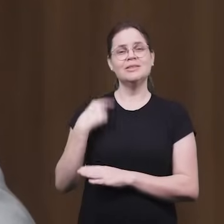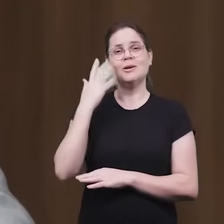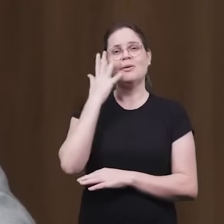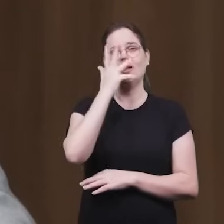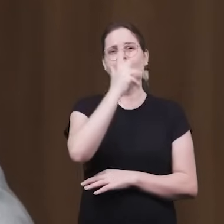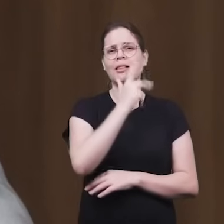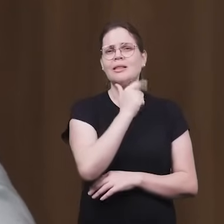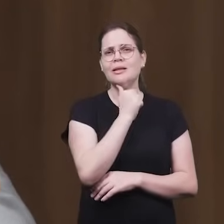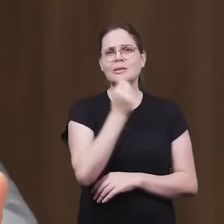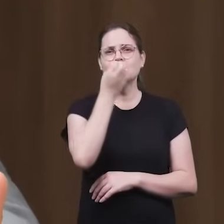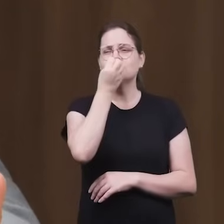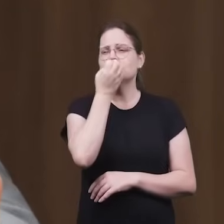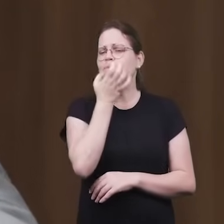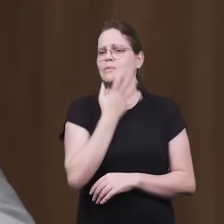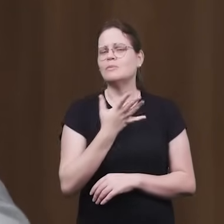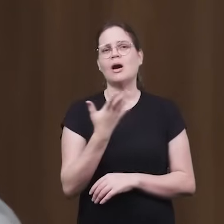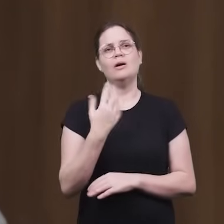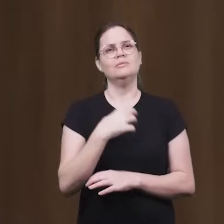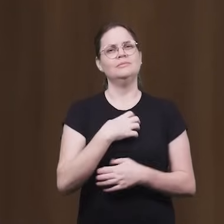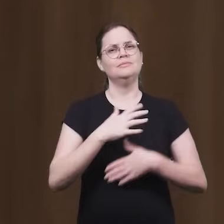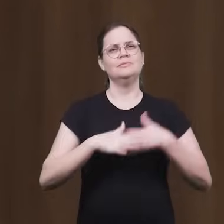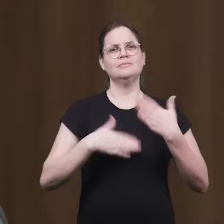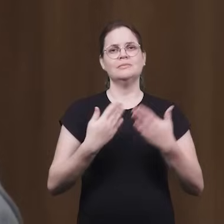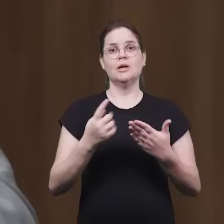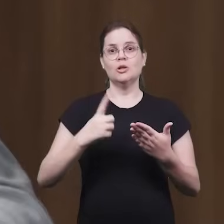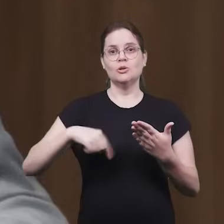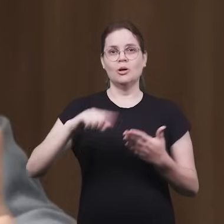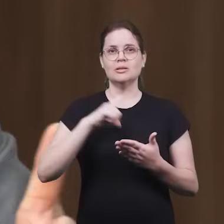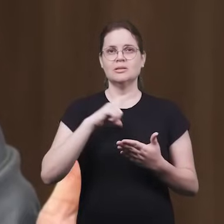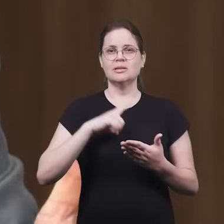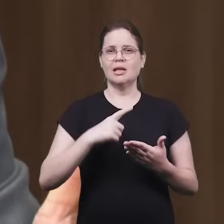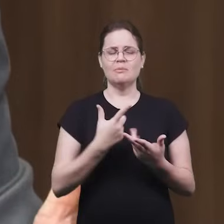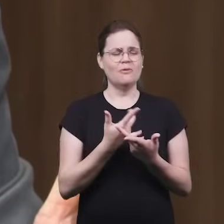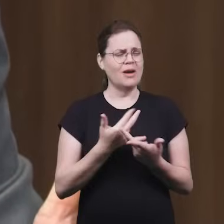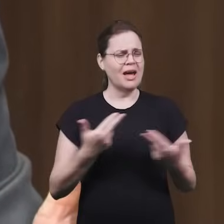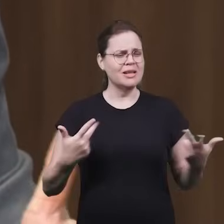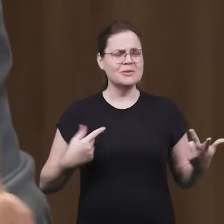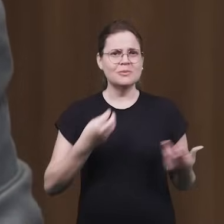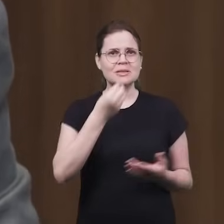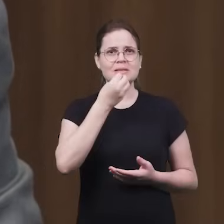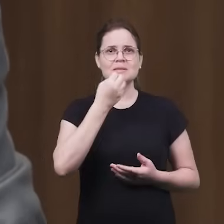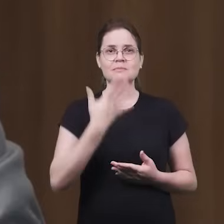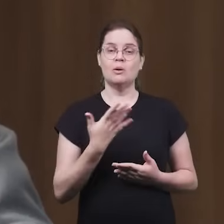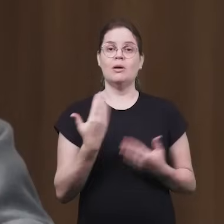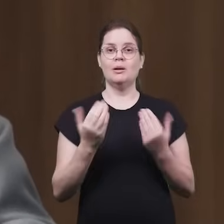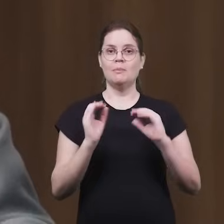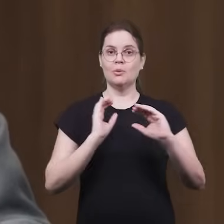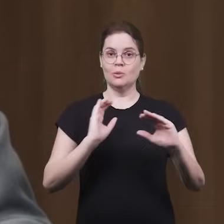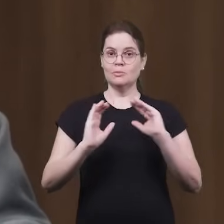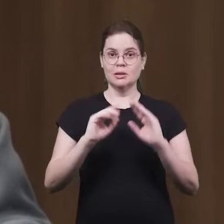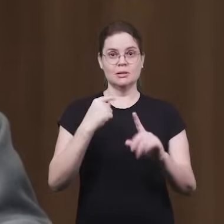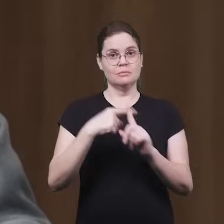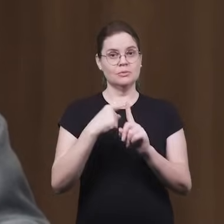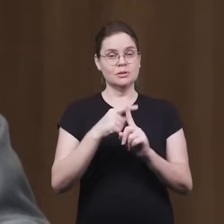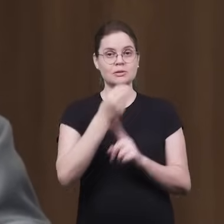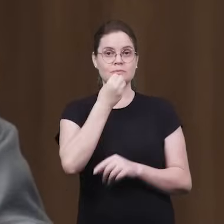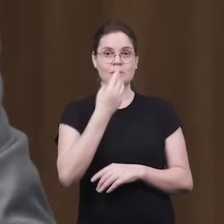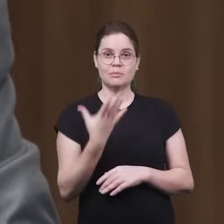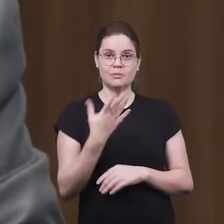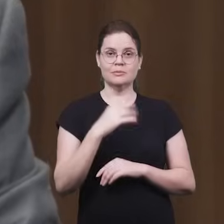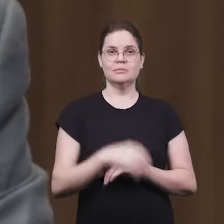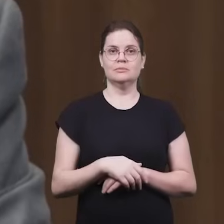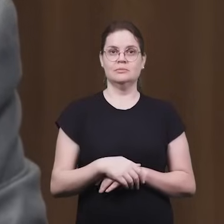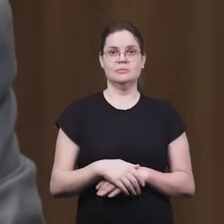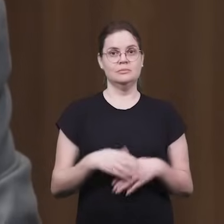linda. Edificante. Né? Gente, nós temos tanta coisa boa. Então essa é uma comunicação positiva.